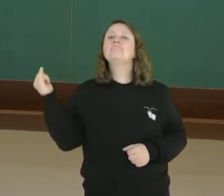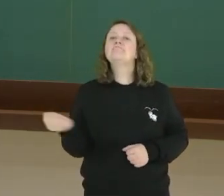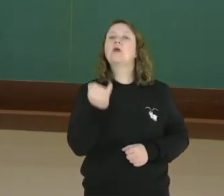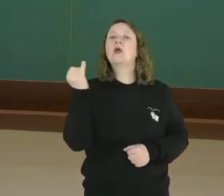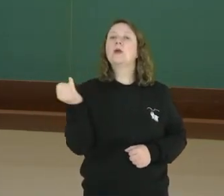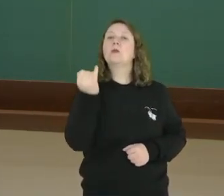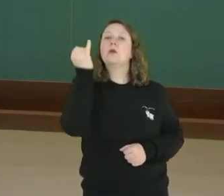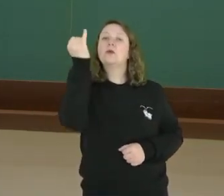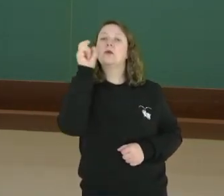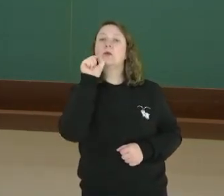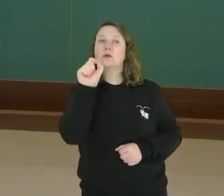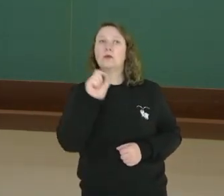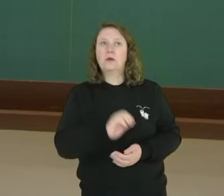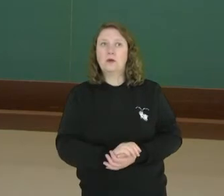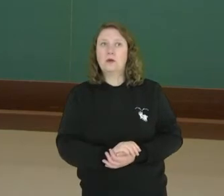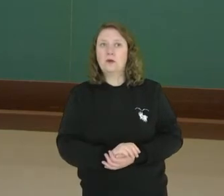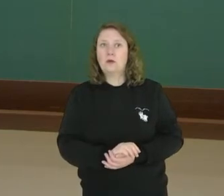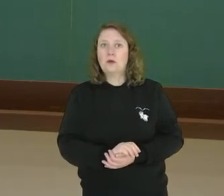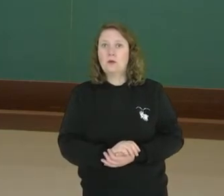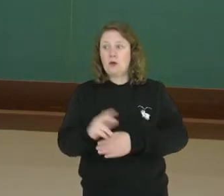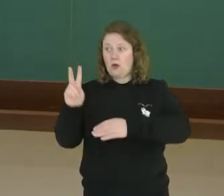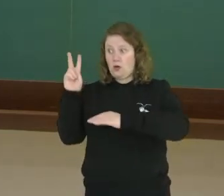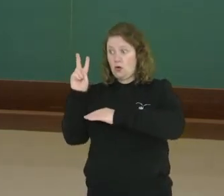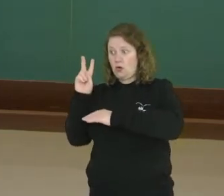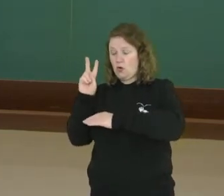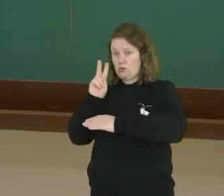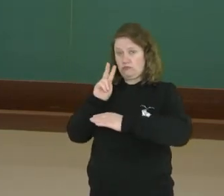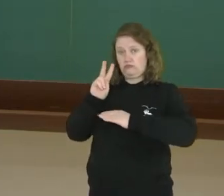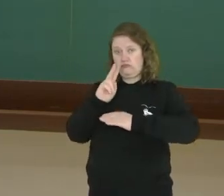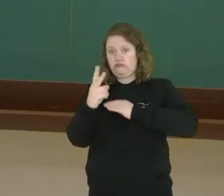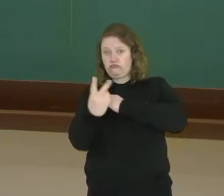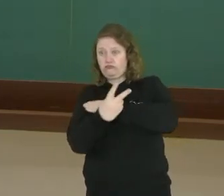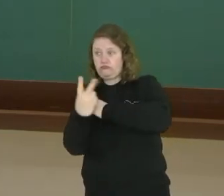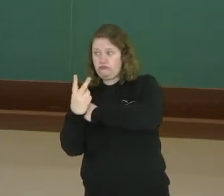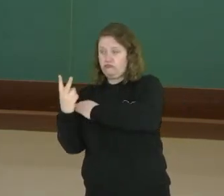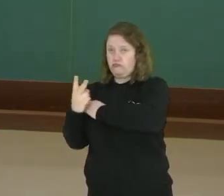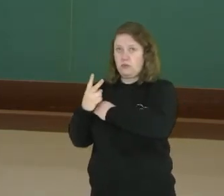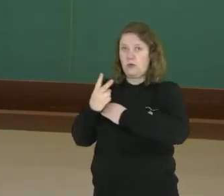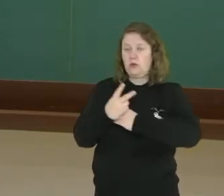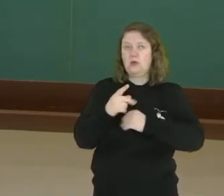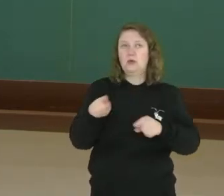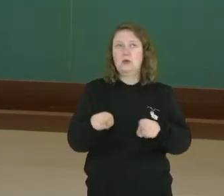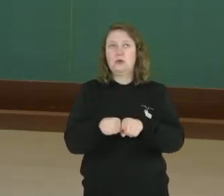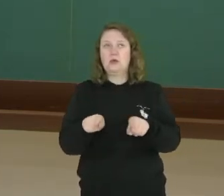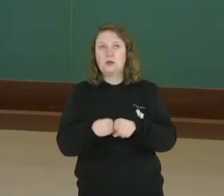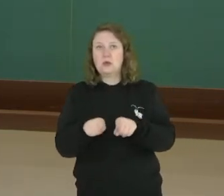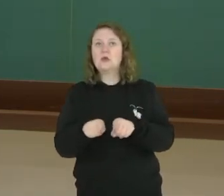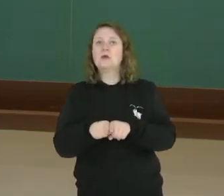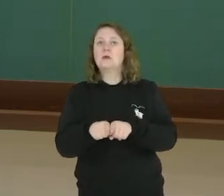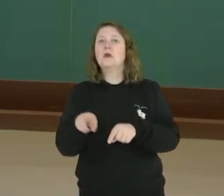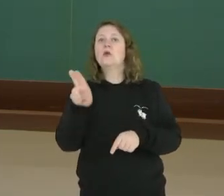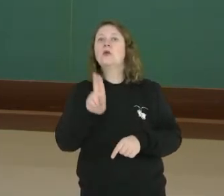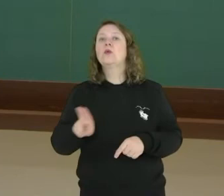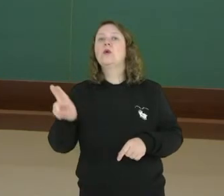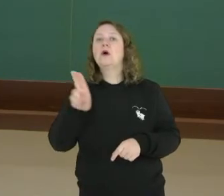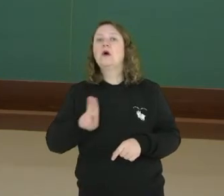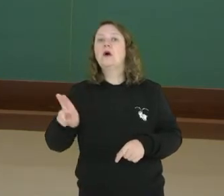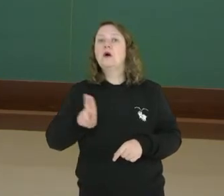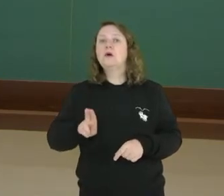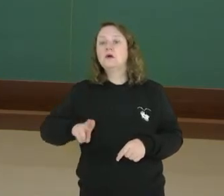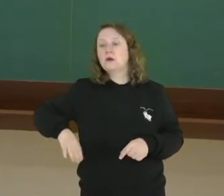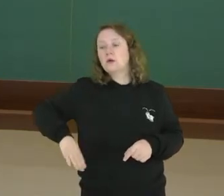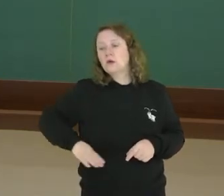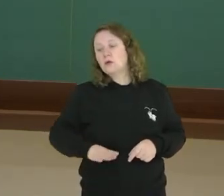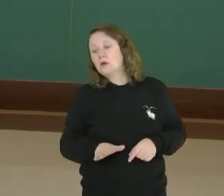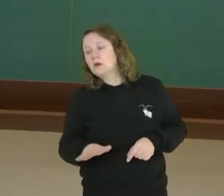utilizada para defesa e para locomoção. Isso mesmo, ele utiliza a cauda dele para se defender,